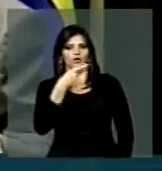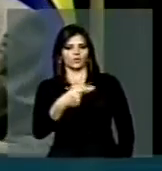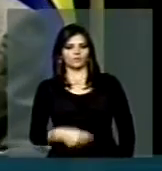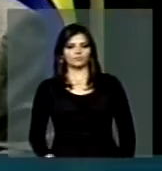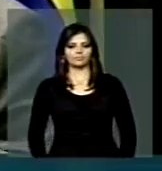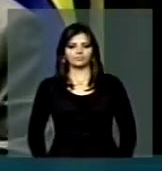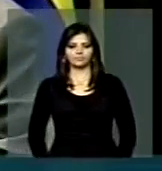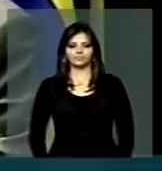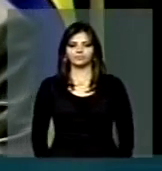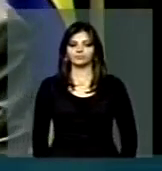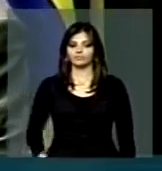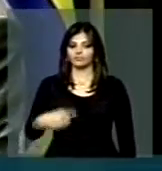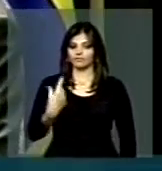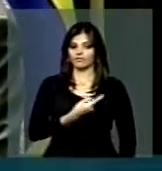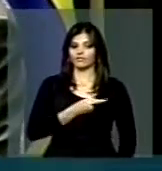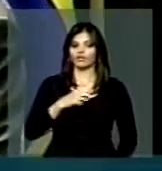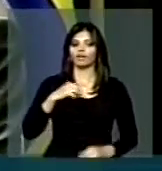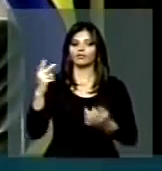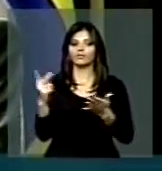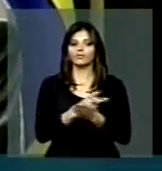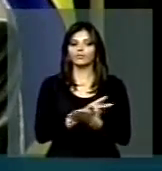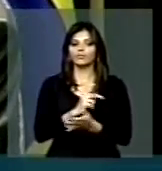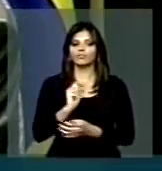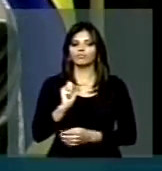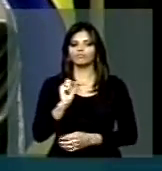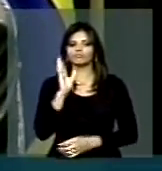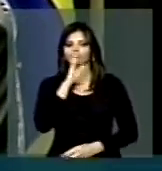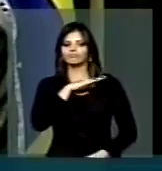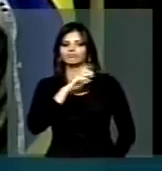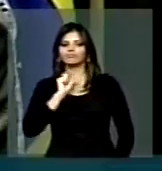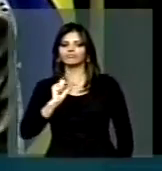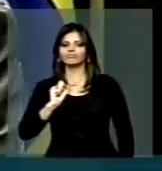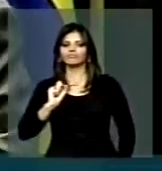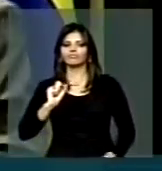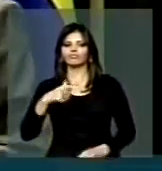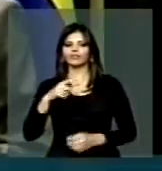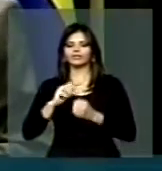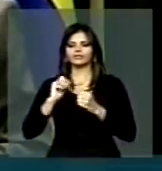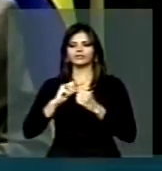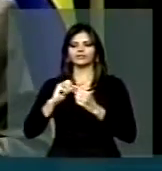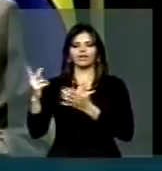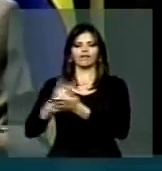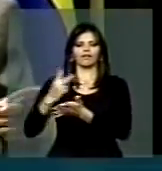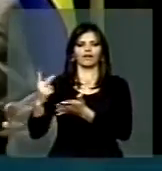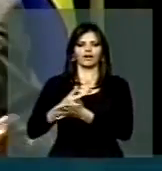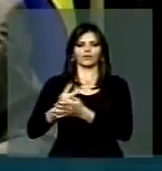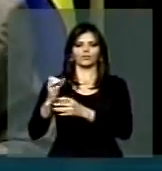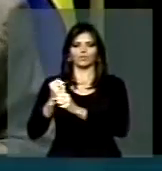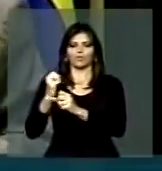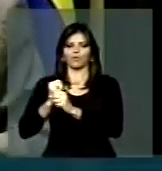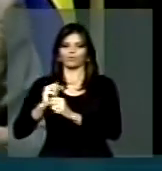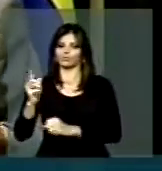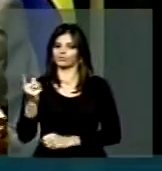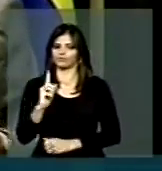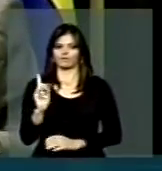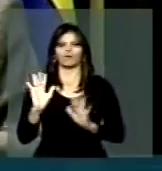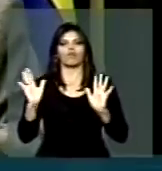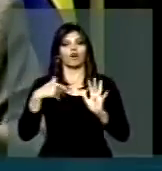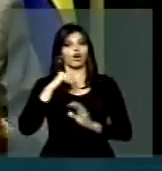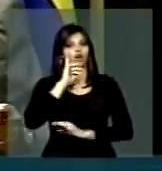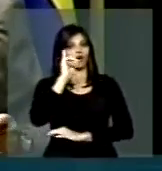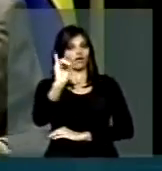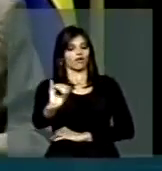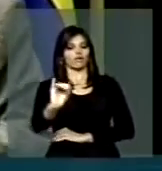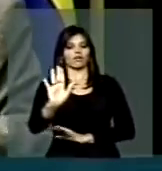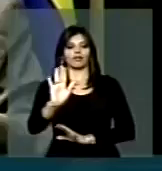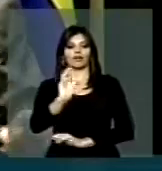que ali teria havido um mal feito naquelas contas. Digo, olha, ainda bem que você